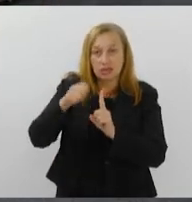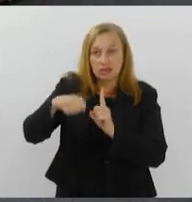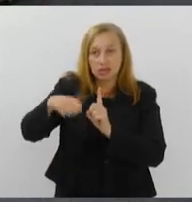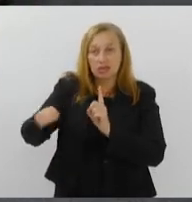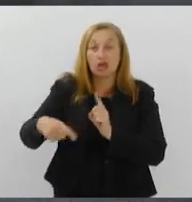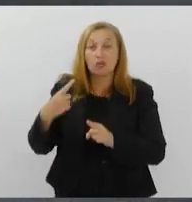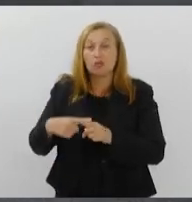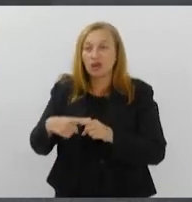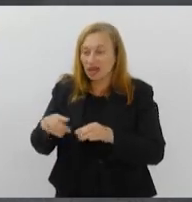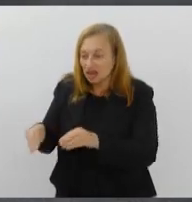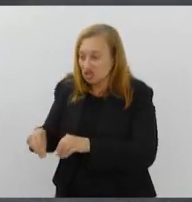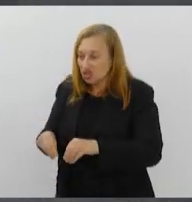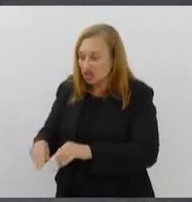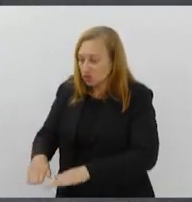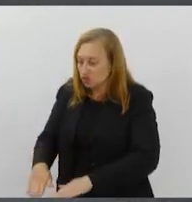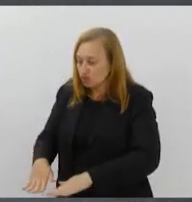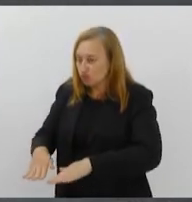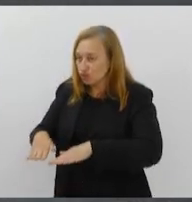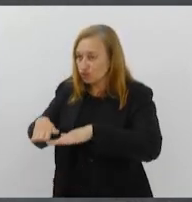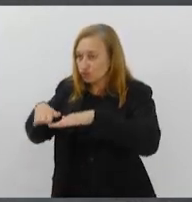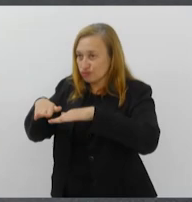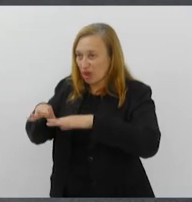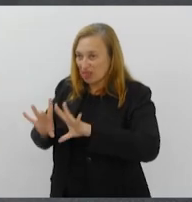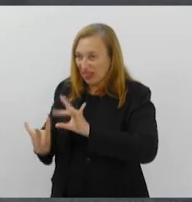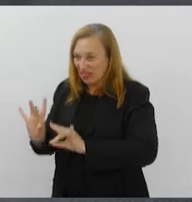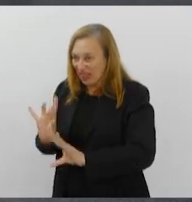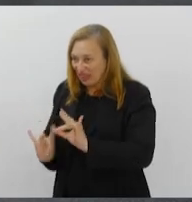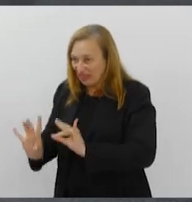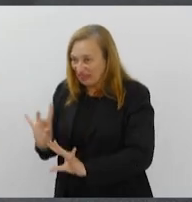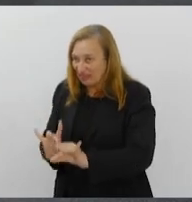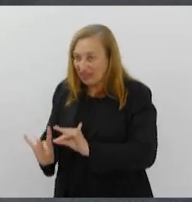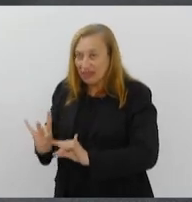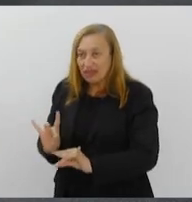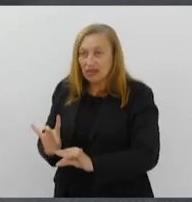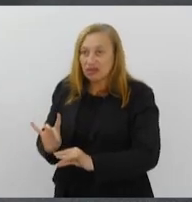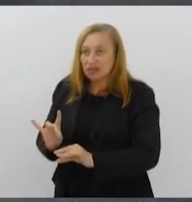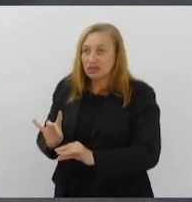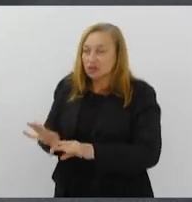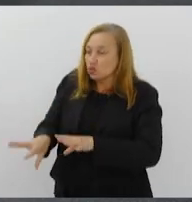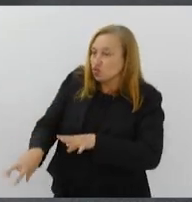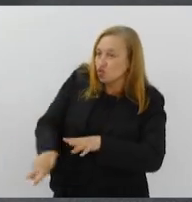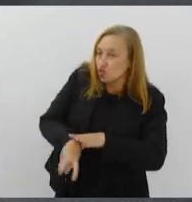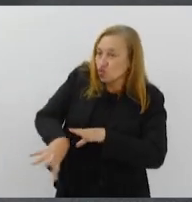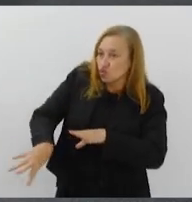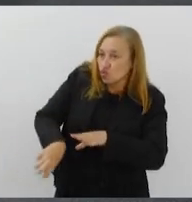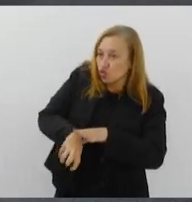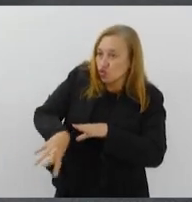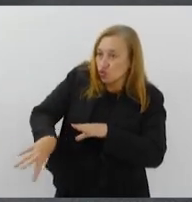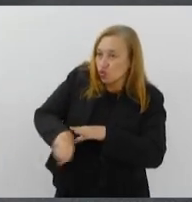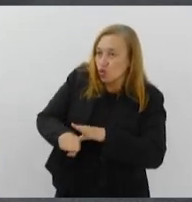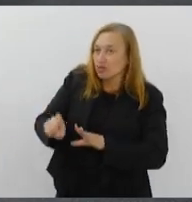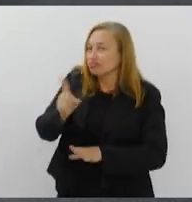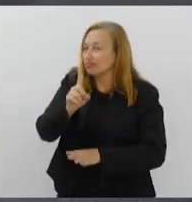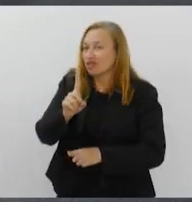suas terras inundadas e o processo de escoamento não está funcionando por